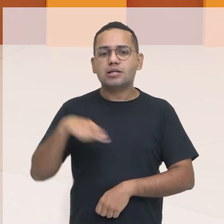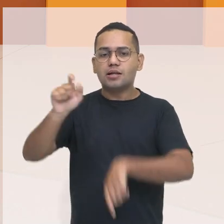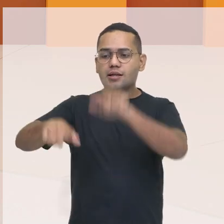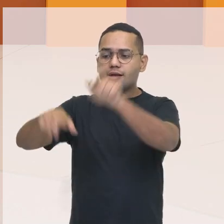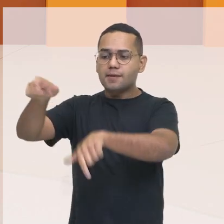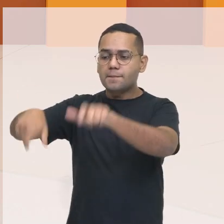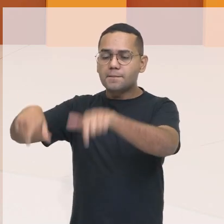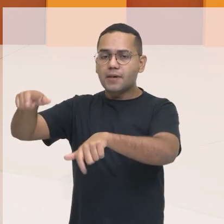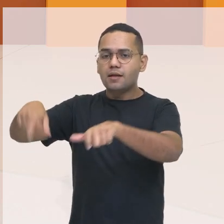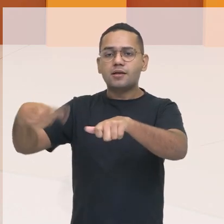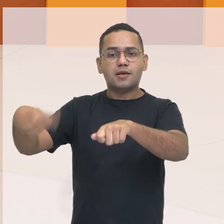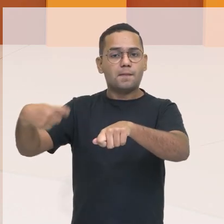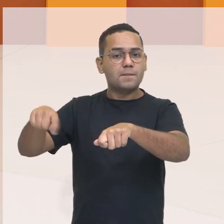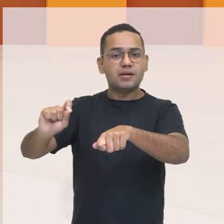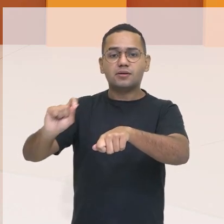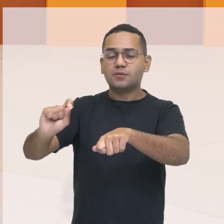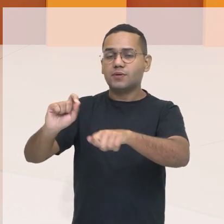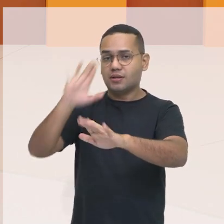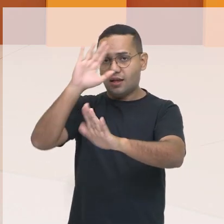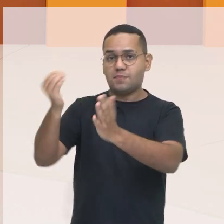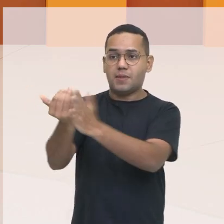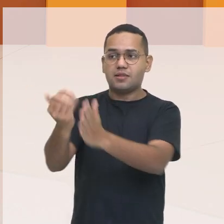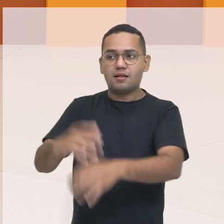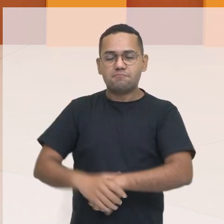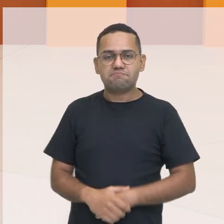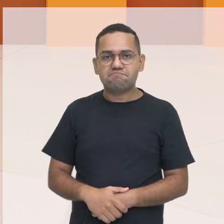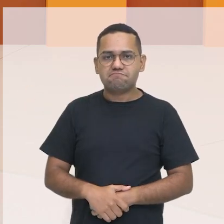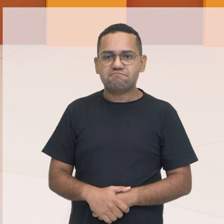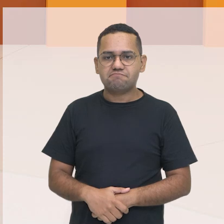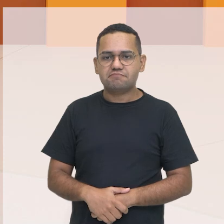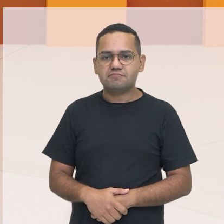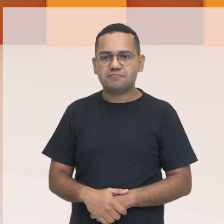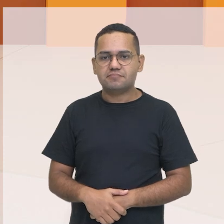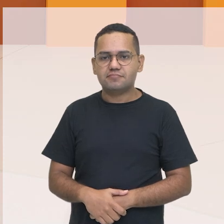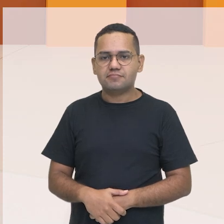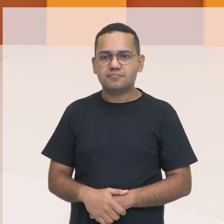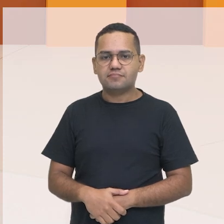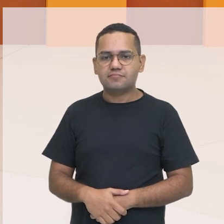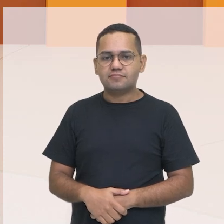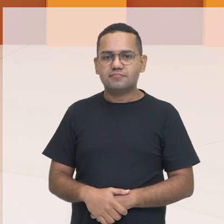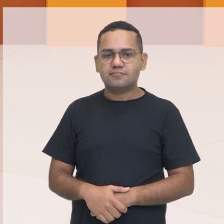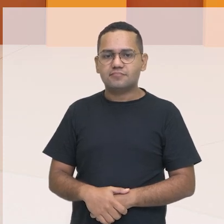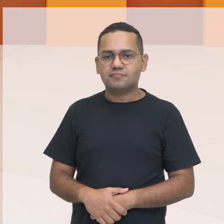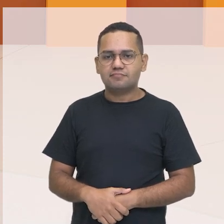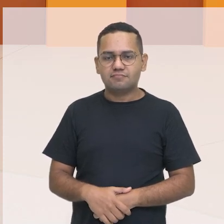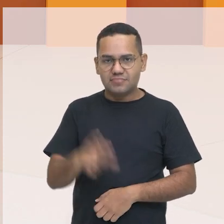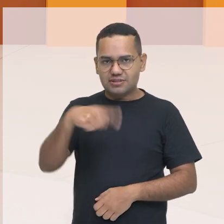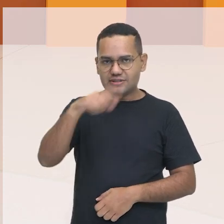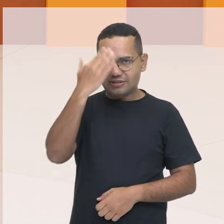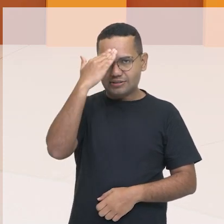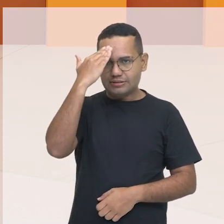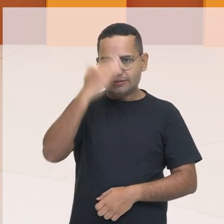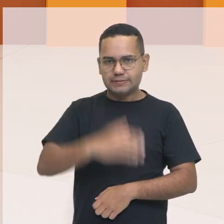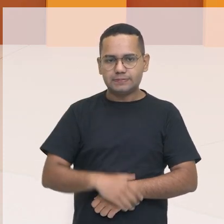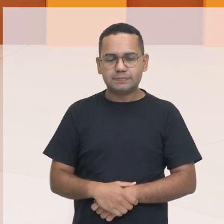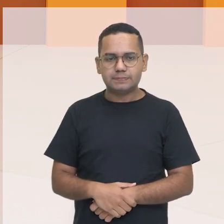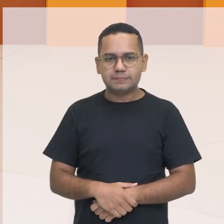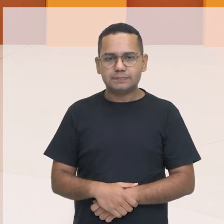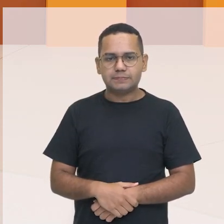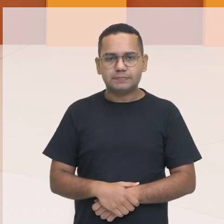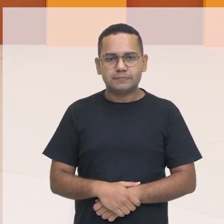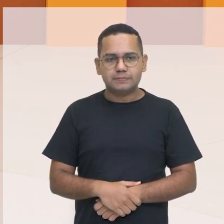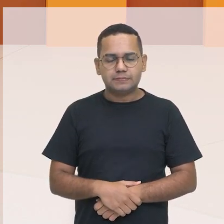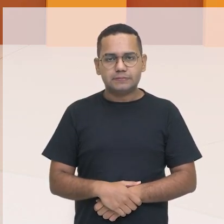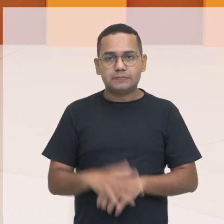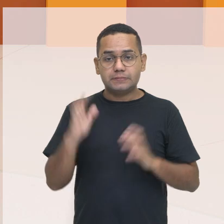pessoas que são subjugadas a ele. Estão me acompanhando nesse sentido? Estão entendendo? Sendo assim,